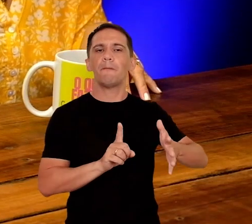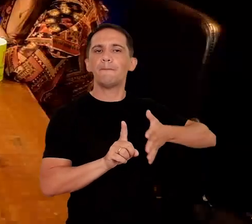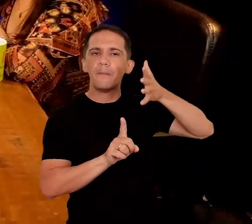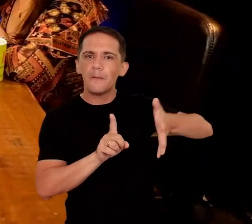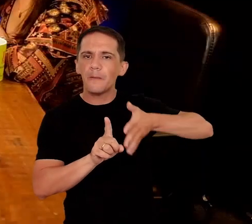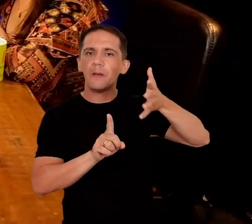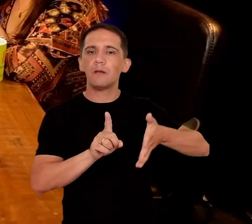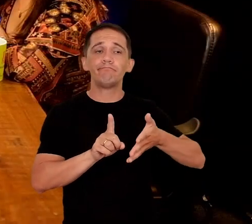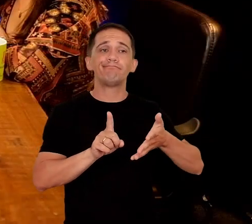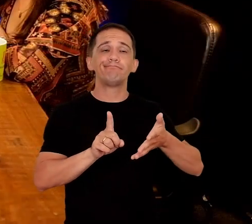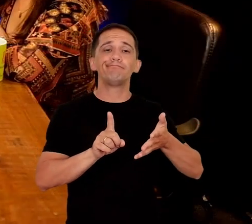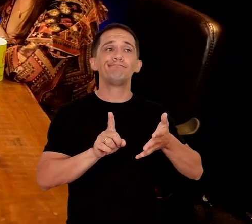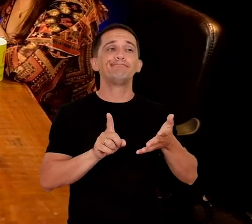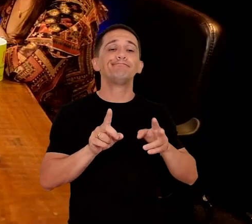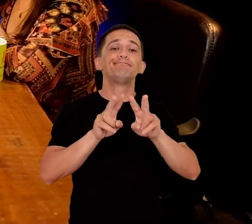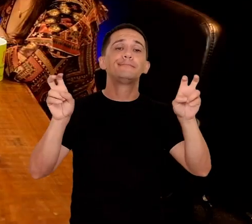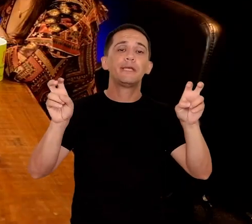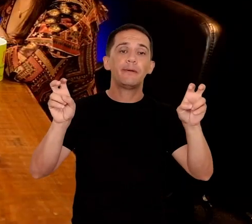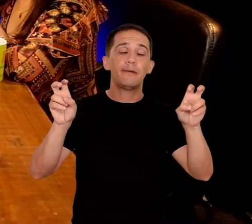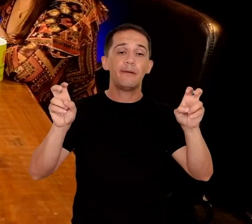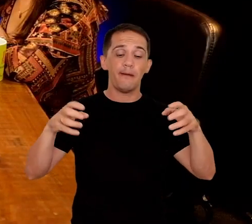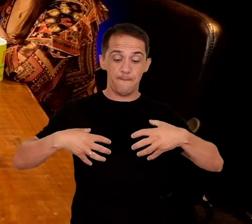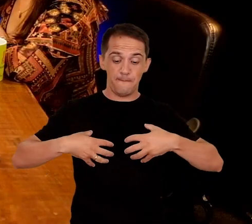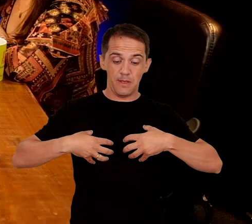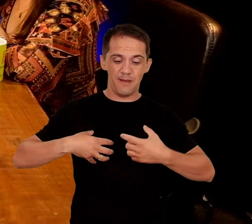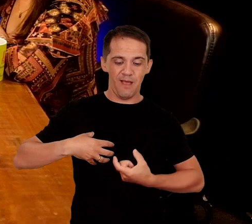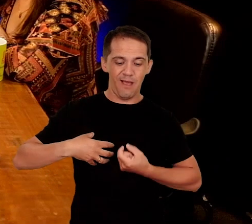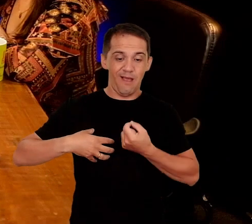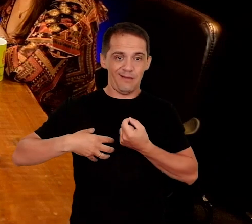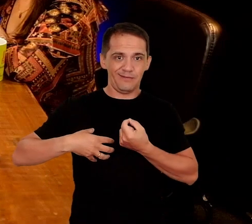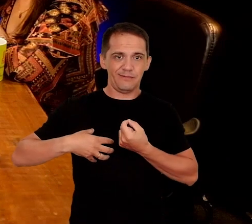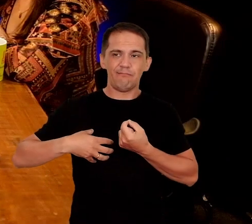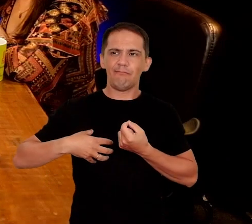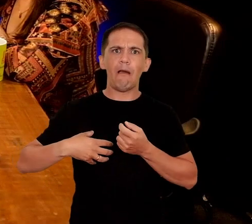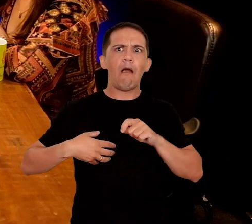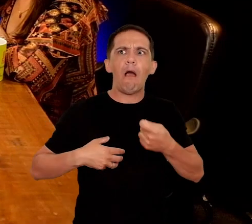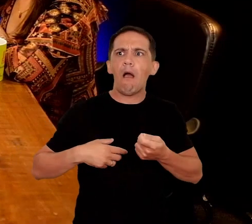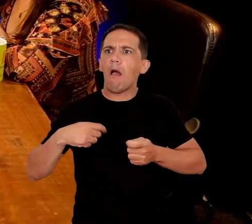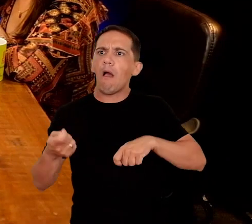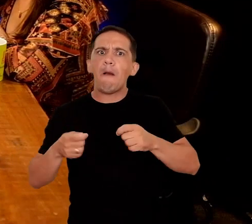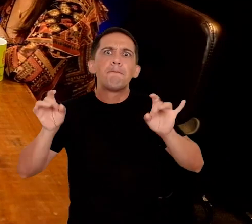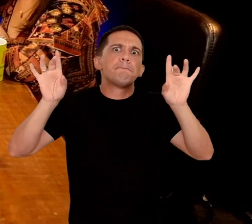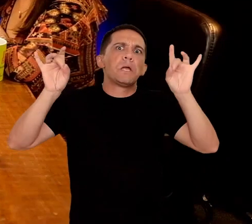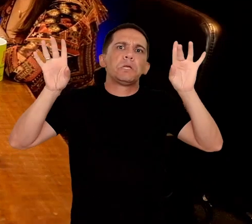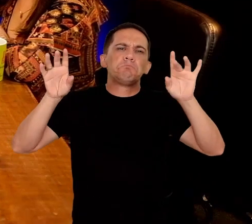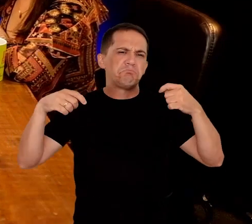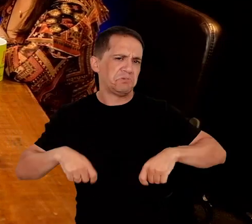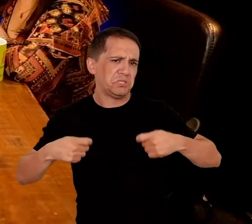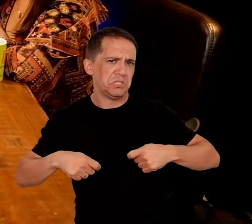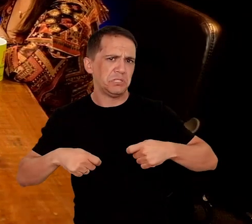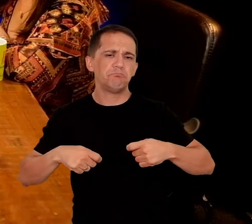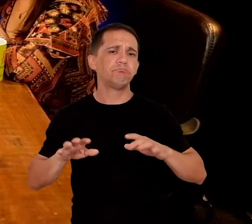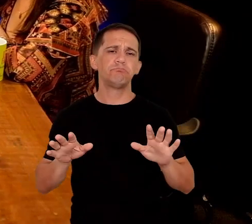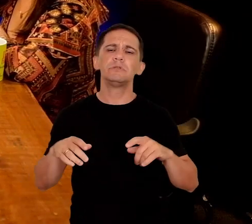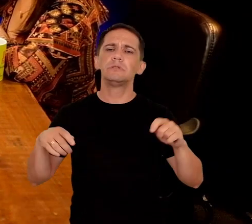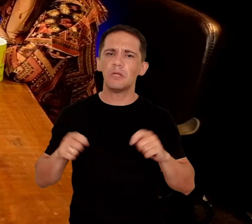essa questão de TI, né? Tema TI. E às vezes é uma palestra sobre o câncer de mama. É outro